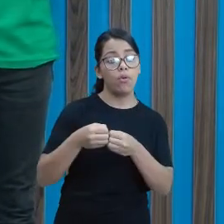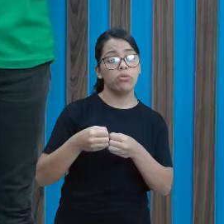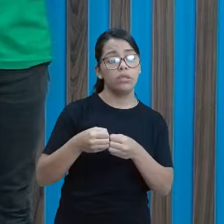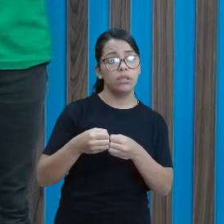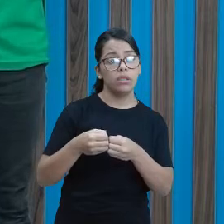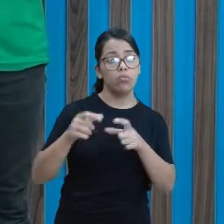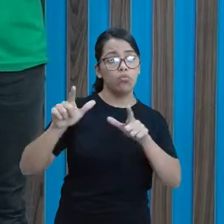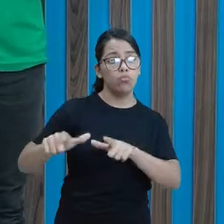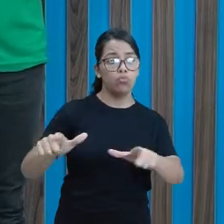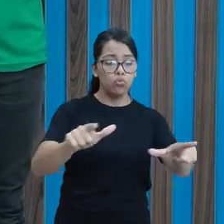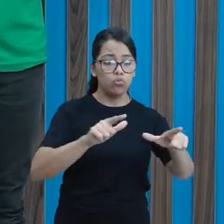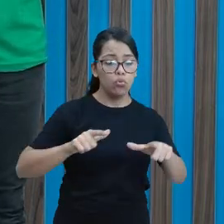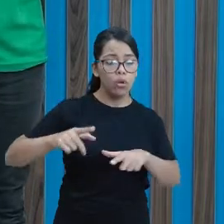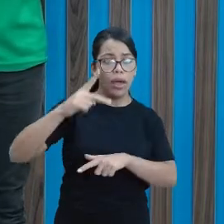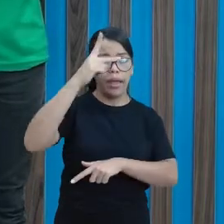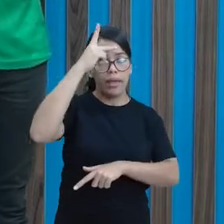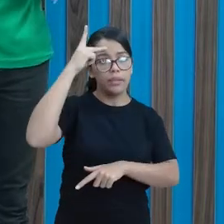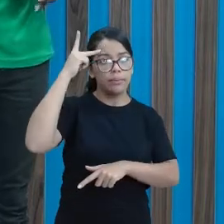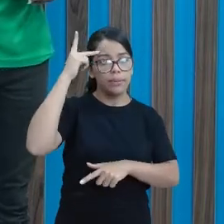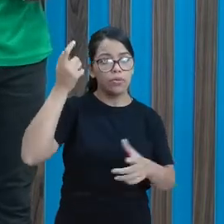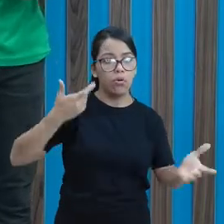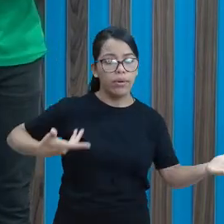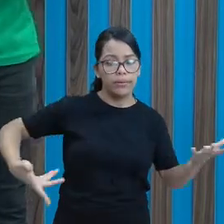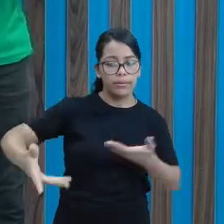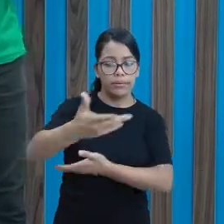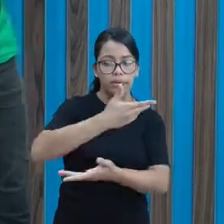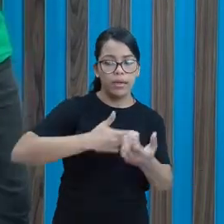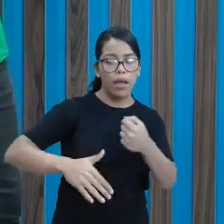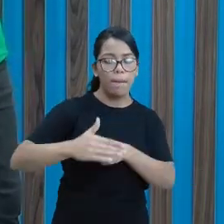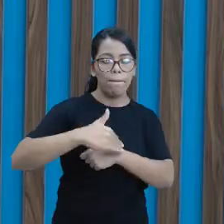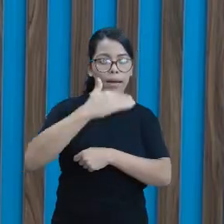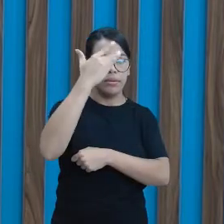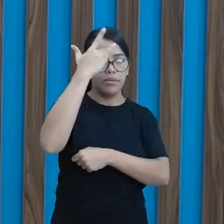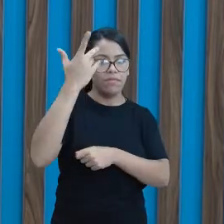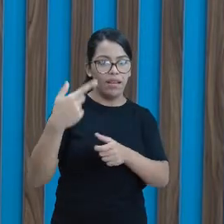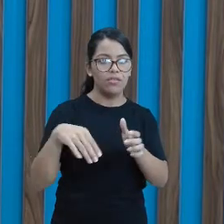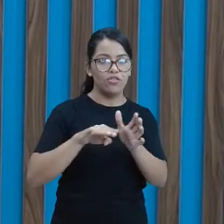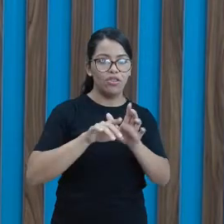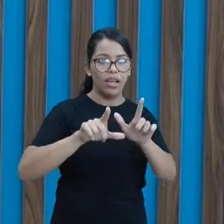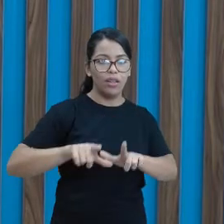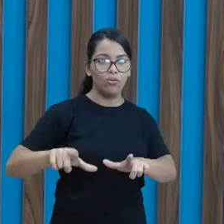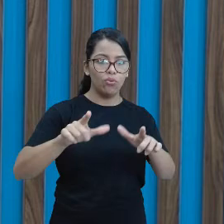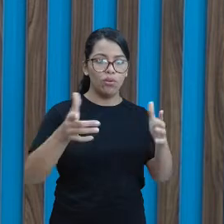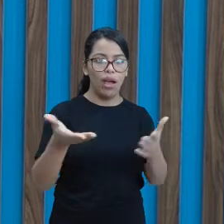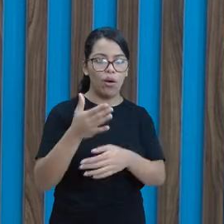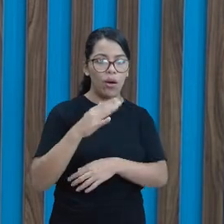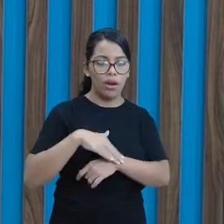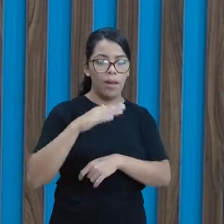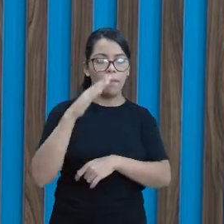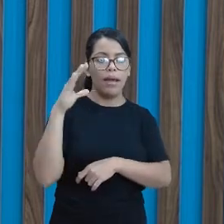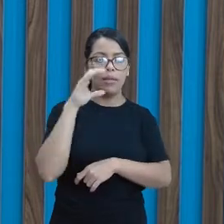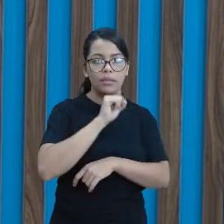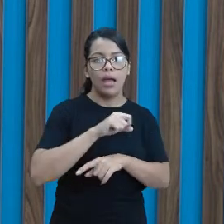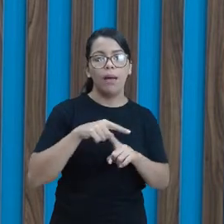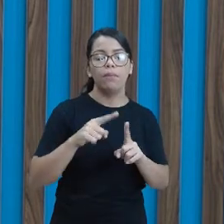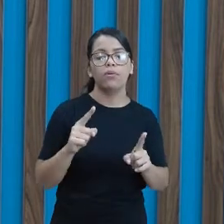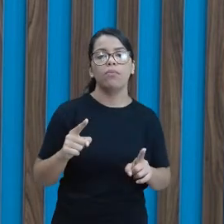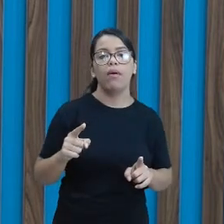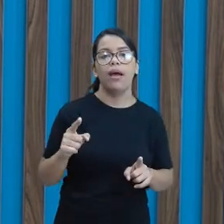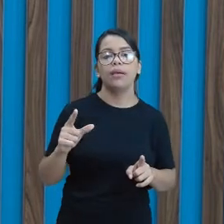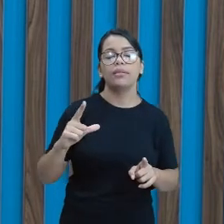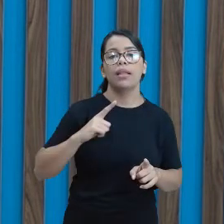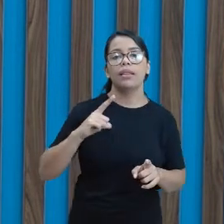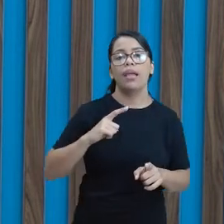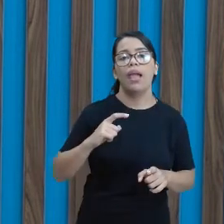Eu tenho esse acesso de comunicação. Aí eles podem até dizer, né? Um exemplo de barreira aqui no continente sul-americano, qual é? O Mercosul, temos lá essas